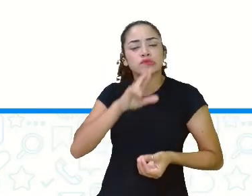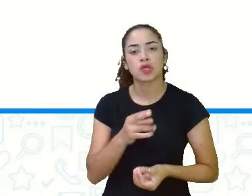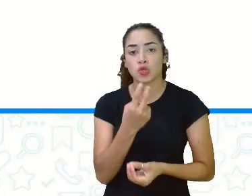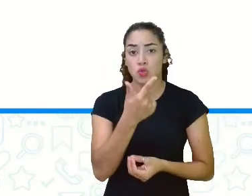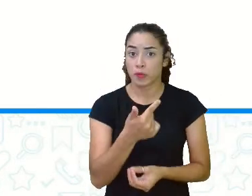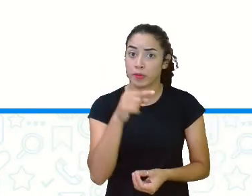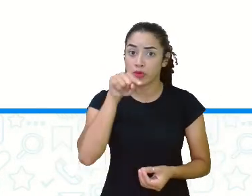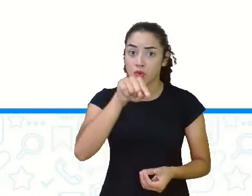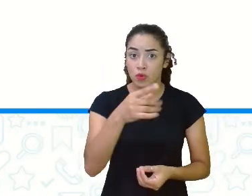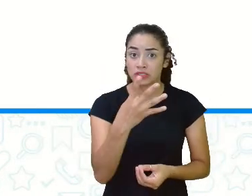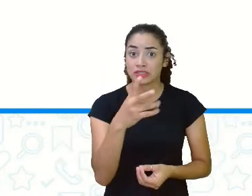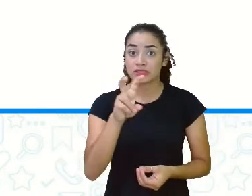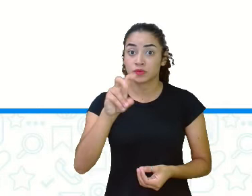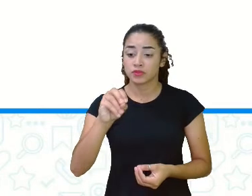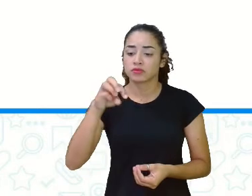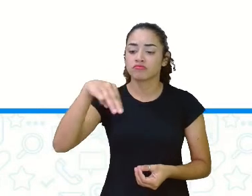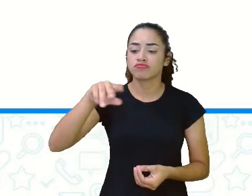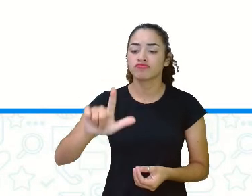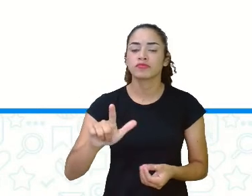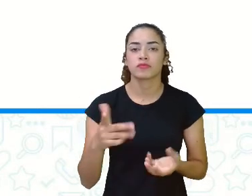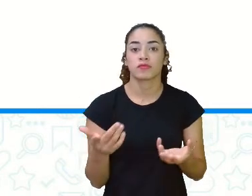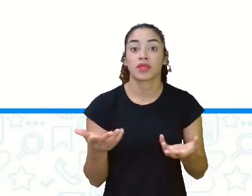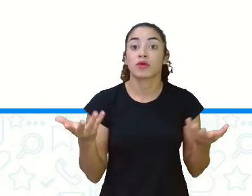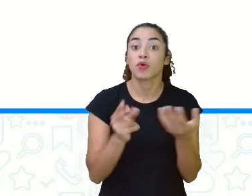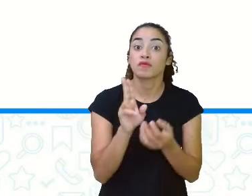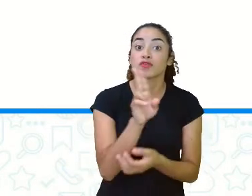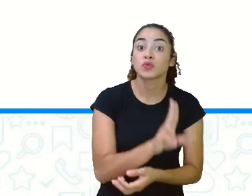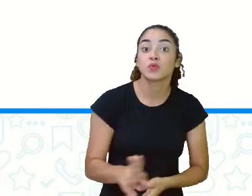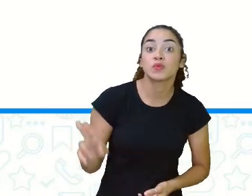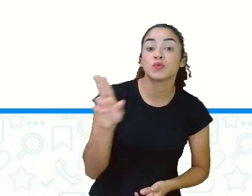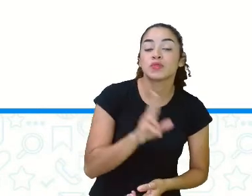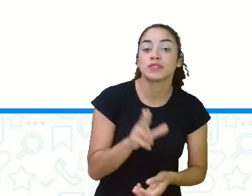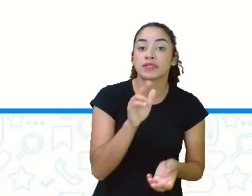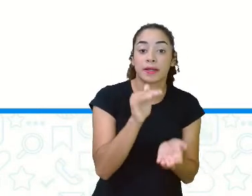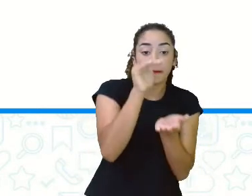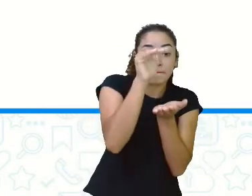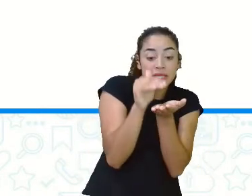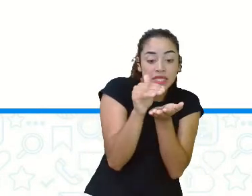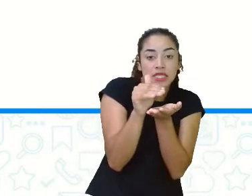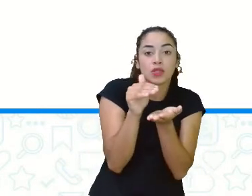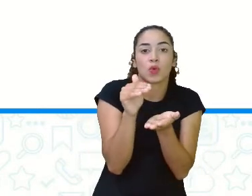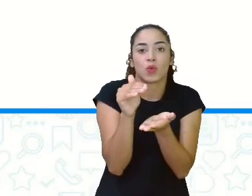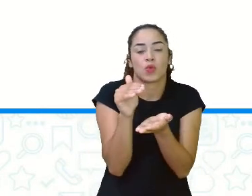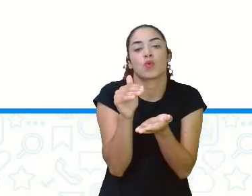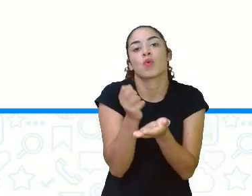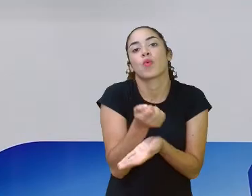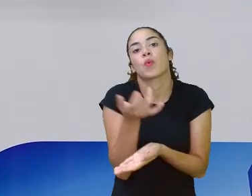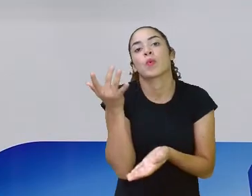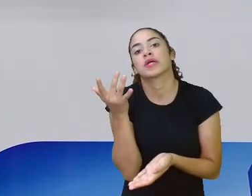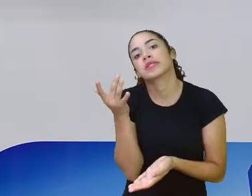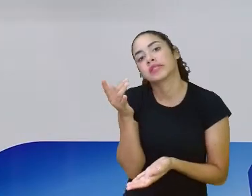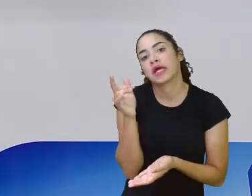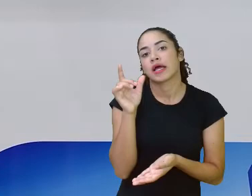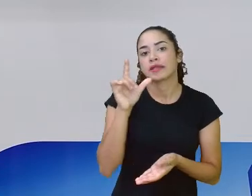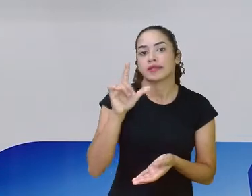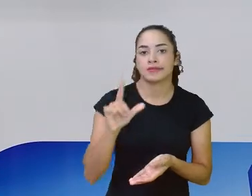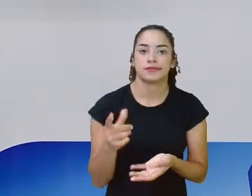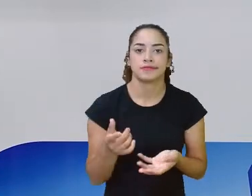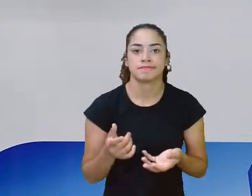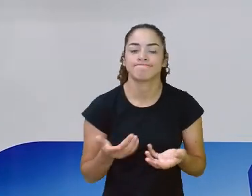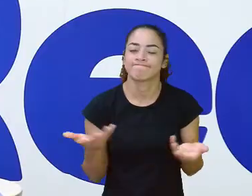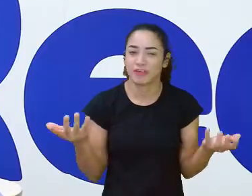2.450 ml? Utilizando agora a menor quantidade de potes. E aí, professora Sinara, acho que agora ficou